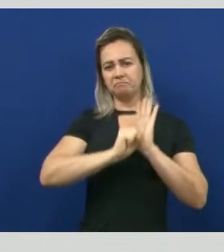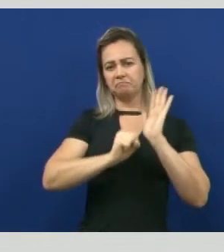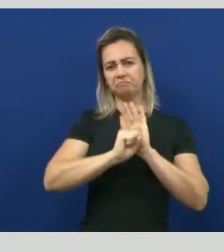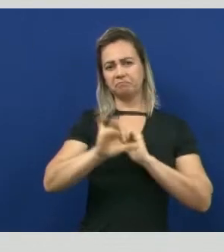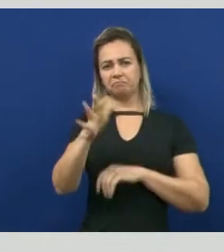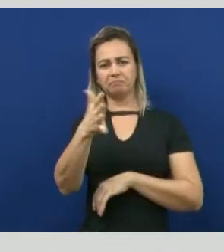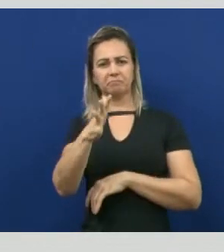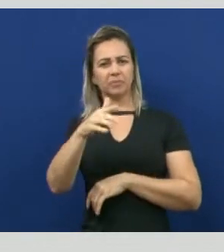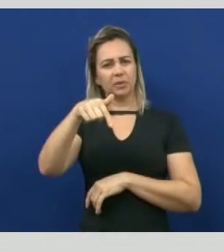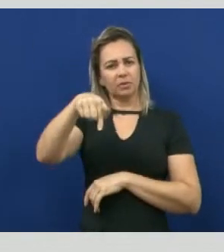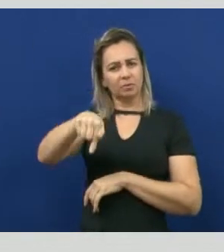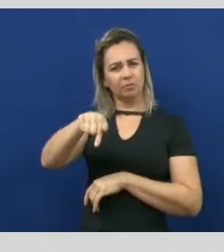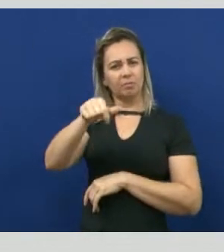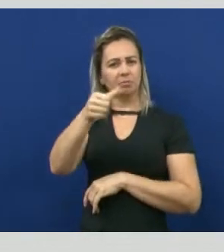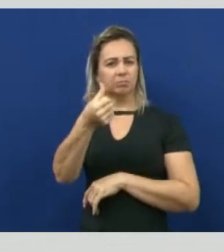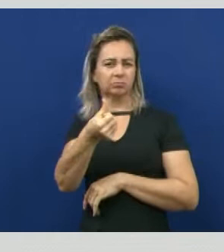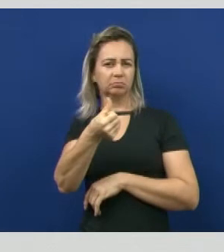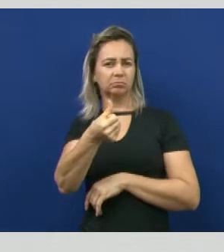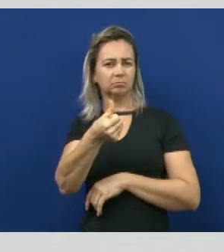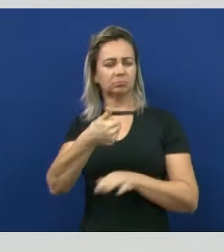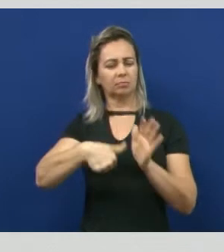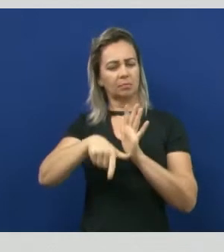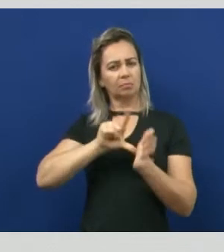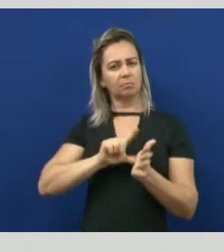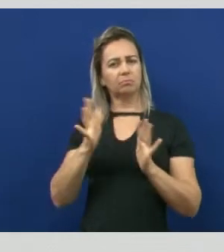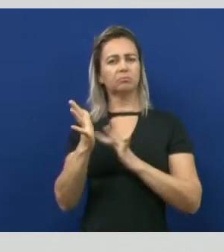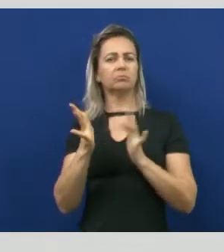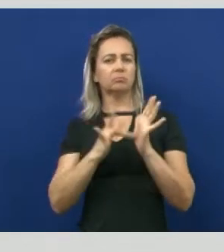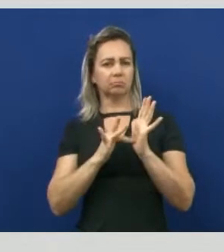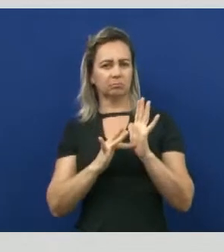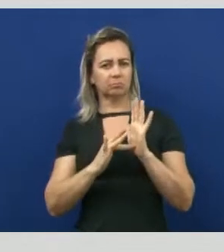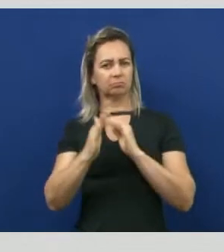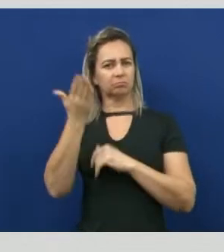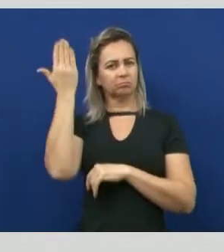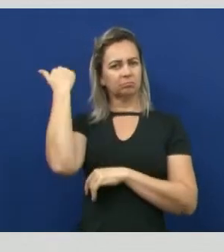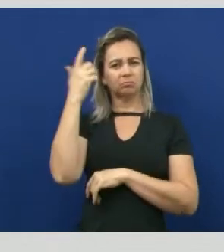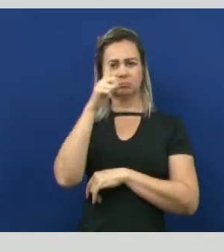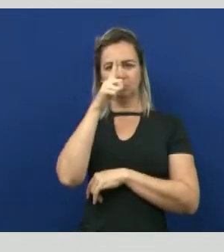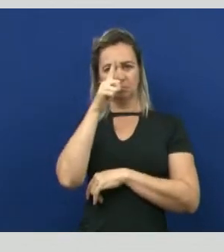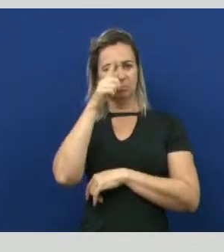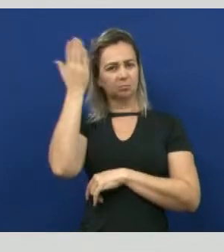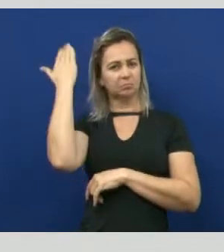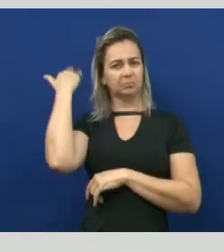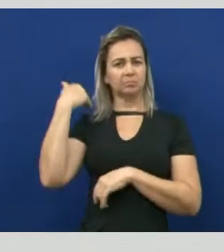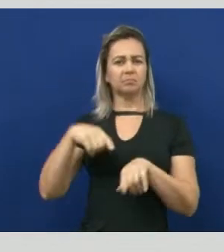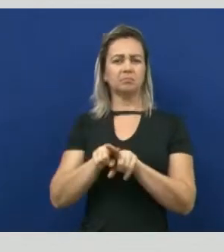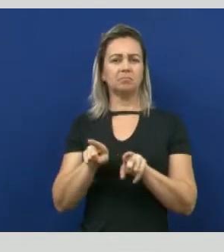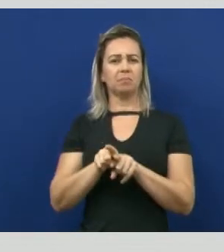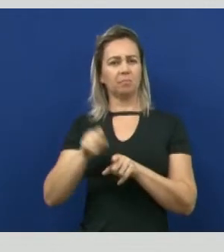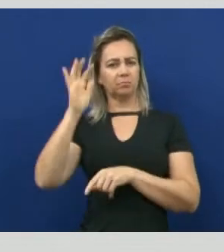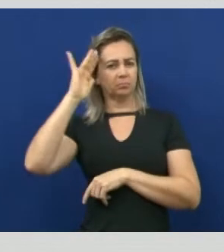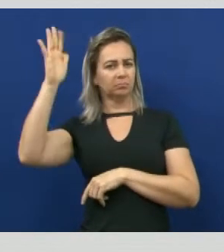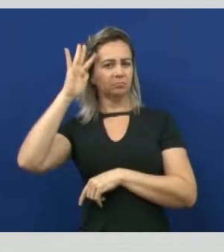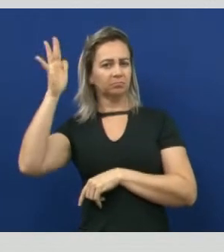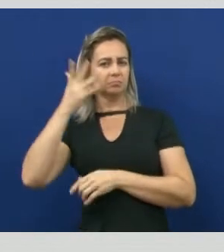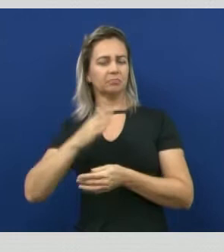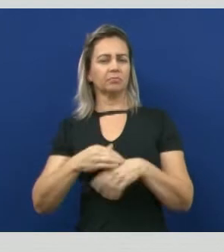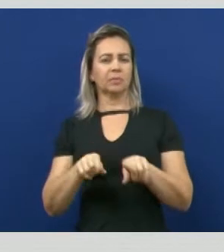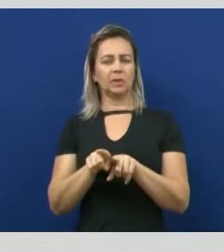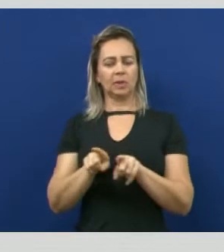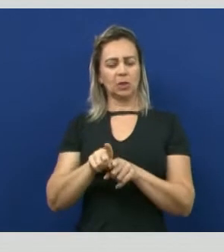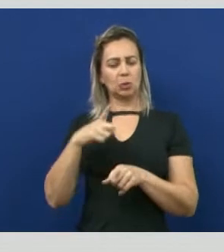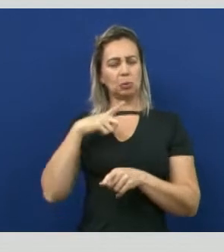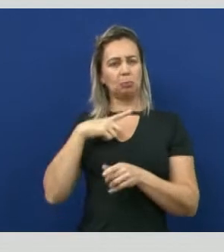VII e o VI a.C. na Grécia Antiga. Tá? Era a teoria do conhecimento clássico. Nesse